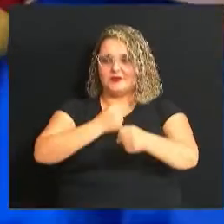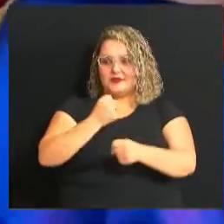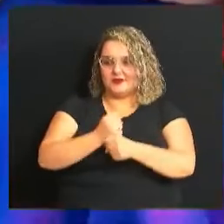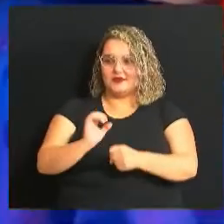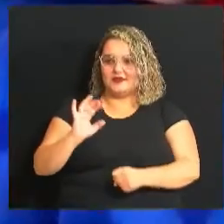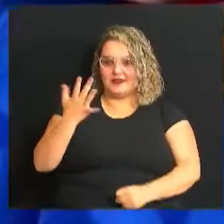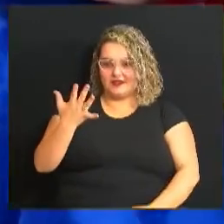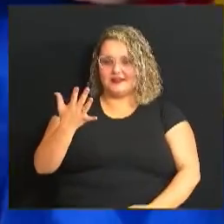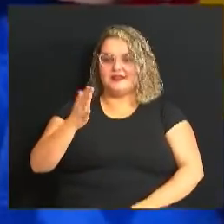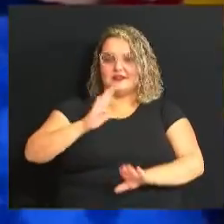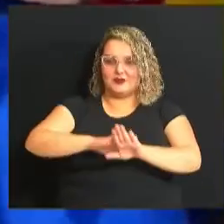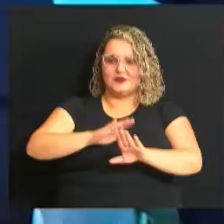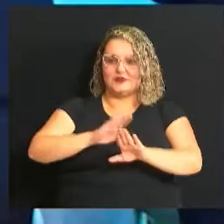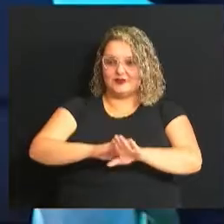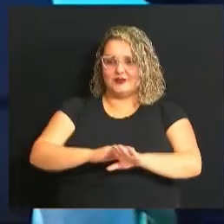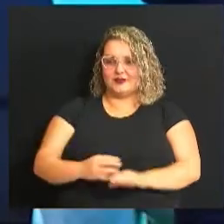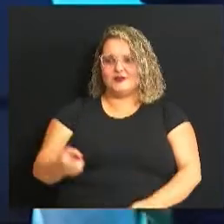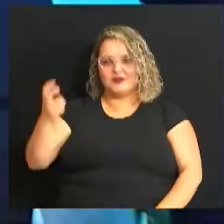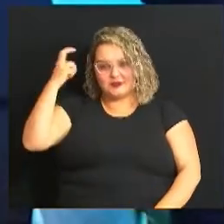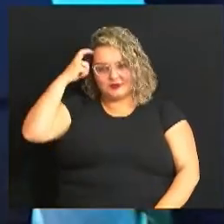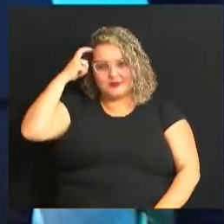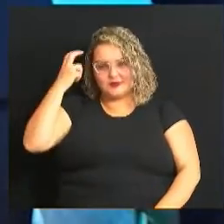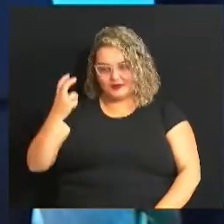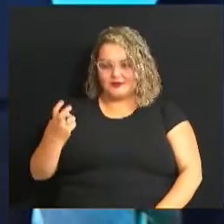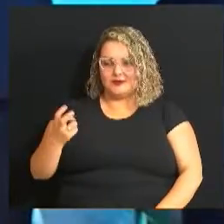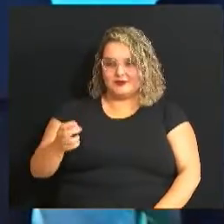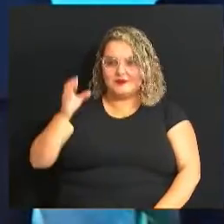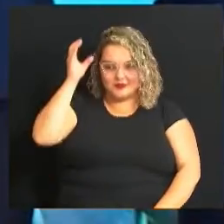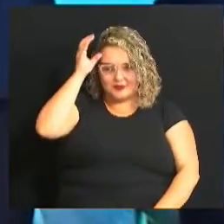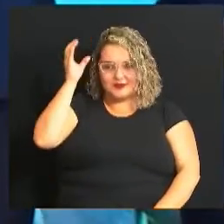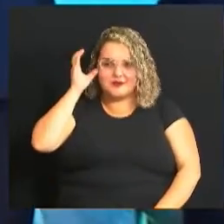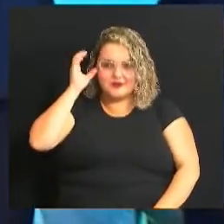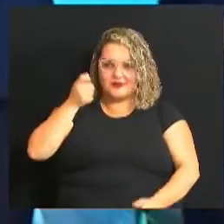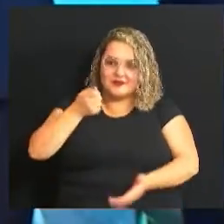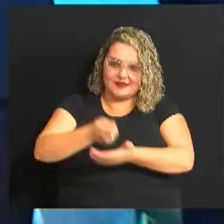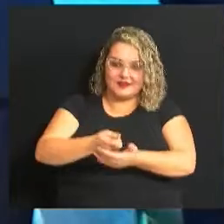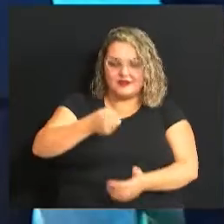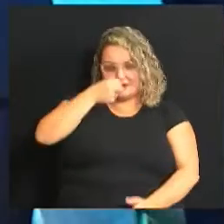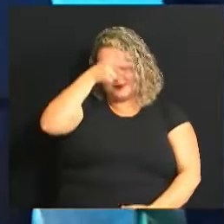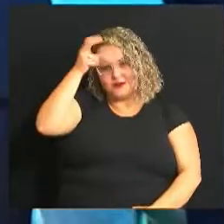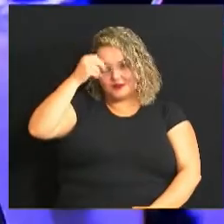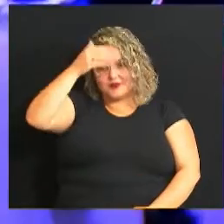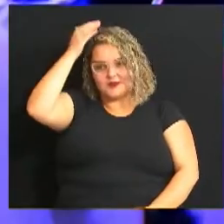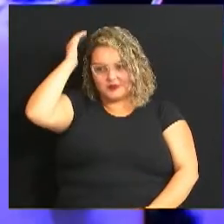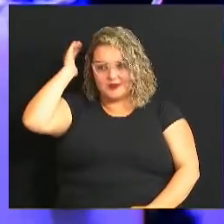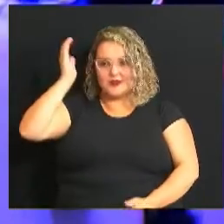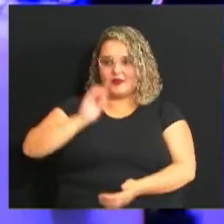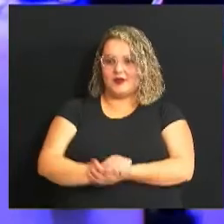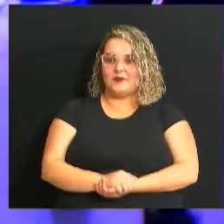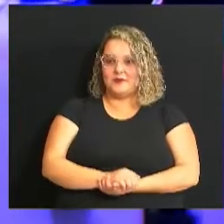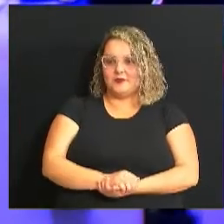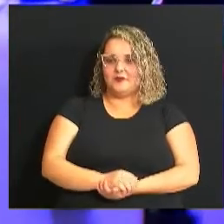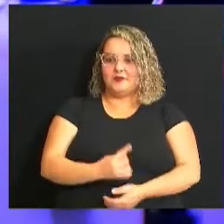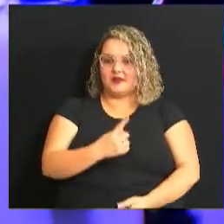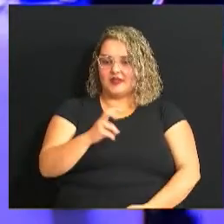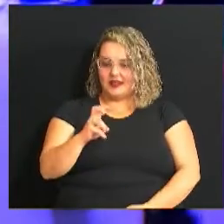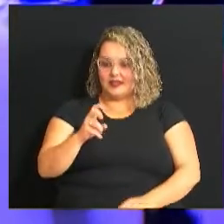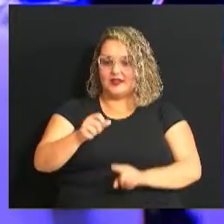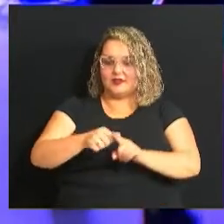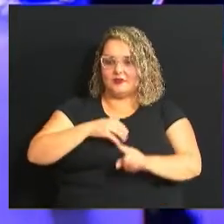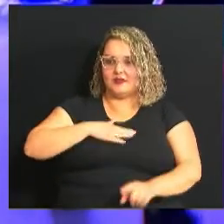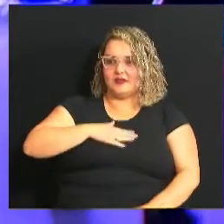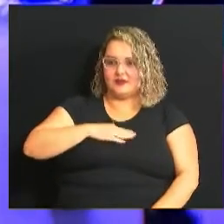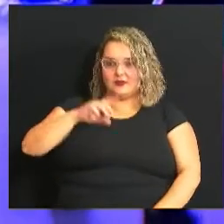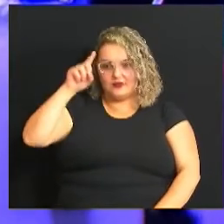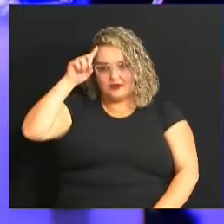valorizam a cultura coreana. É o que garante o prefeito de Campinas, Dário Saad. 15 de agosto vai ser o Dia